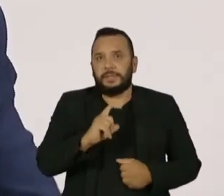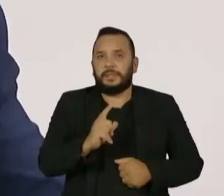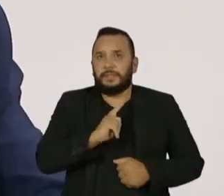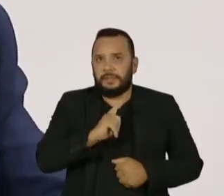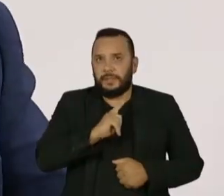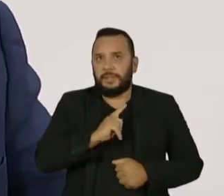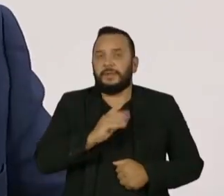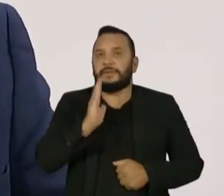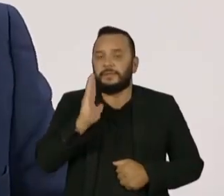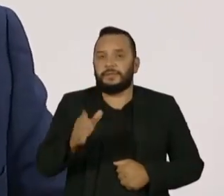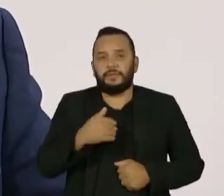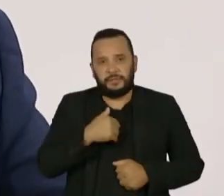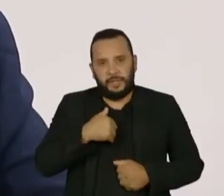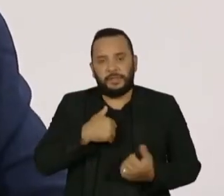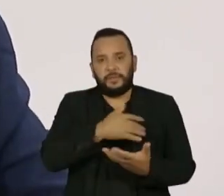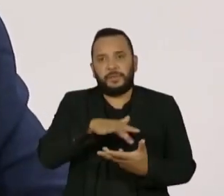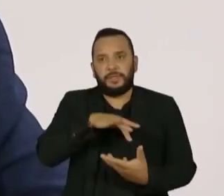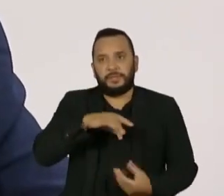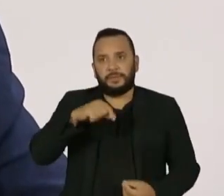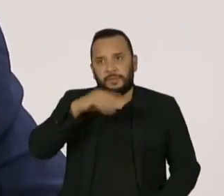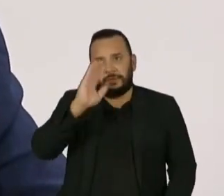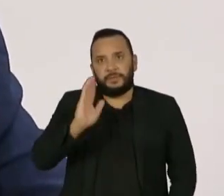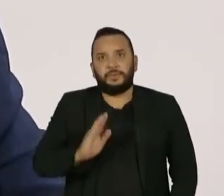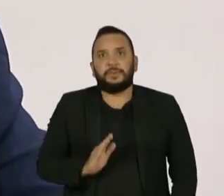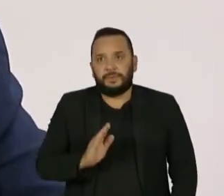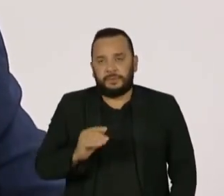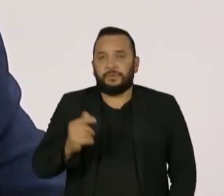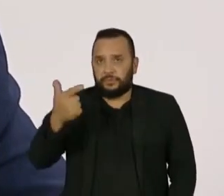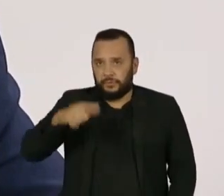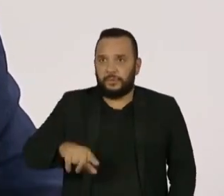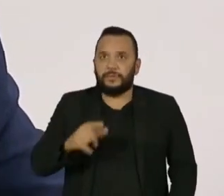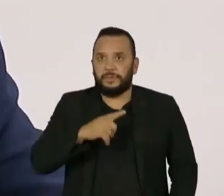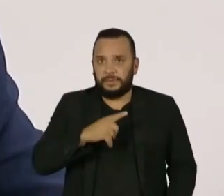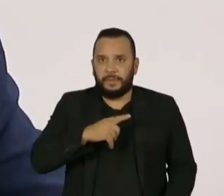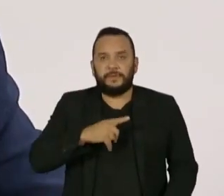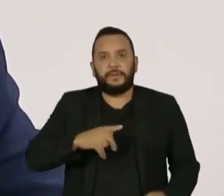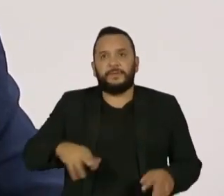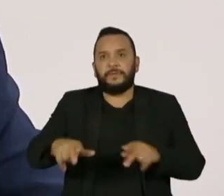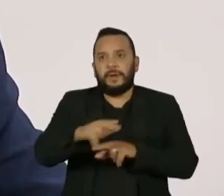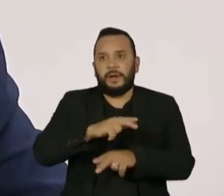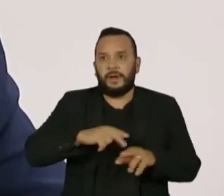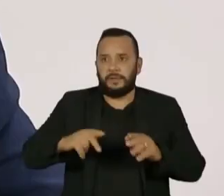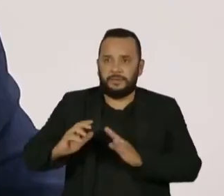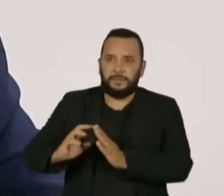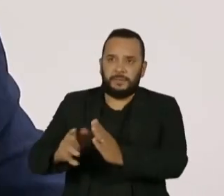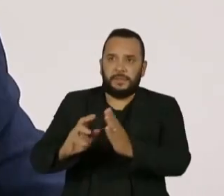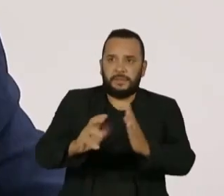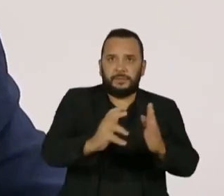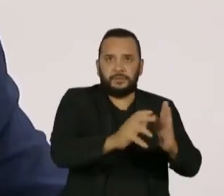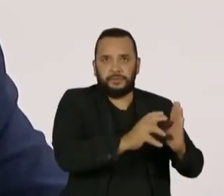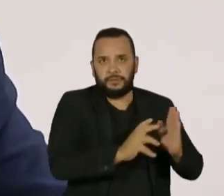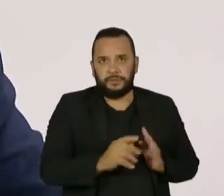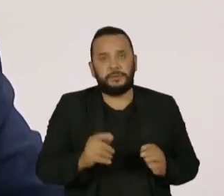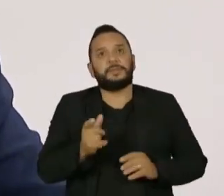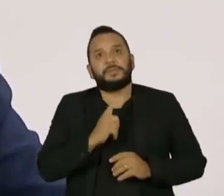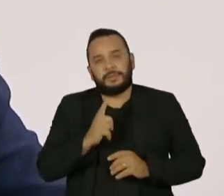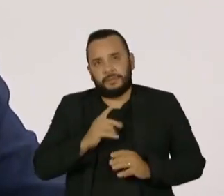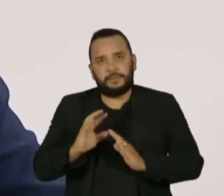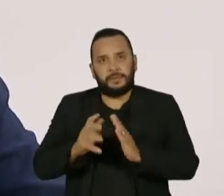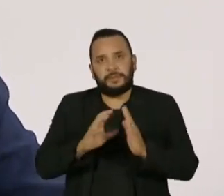a redemocratização, houve a pulverização de representações partidárias, até pela questão do bipartidarismo que havia